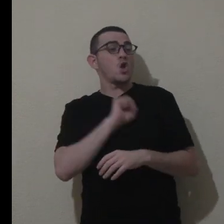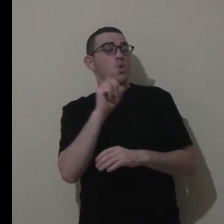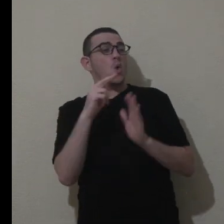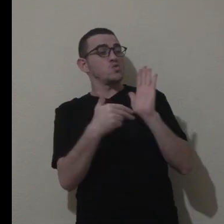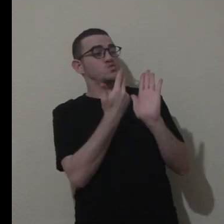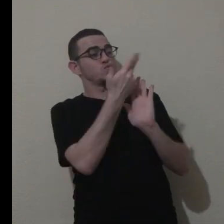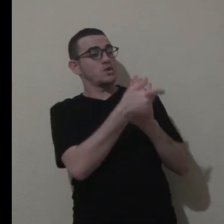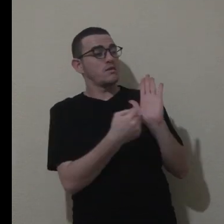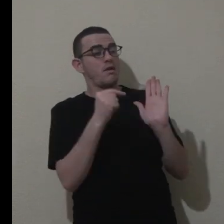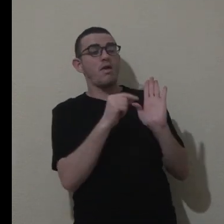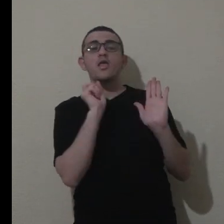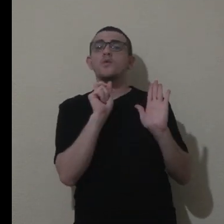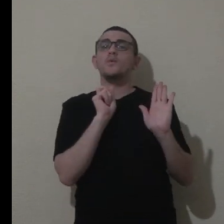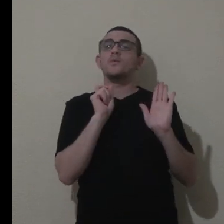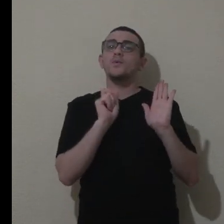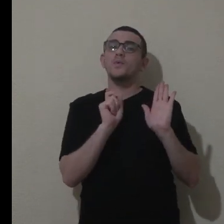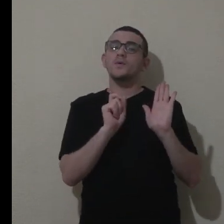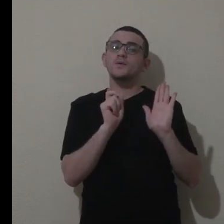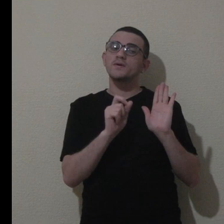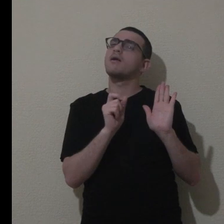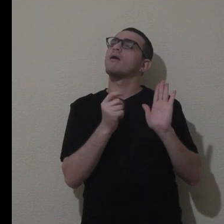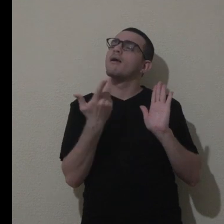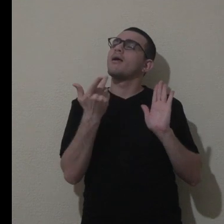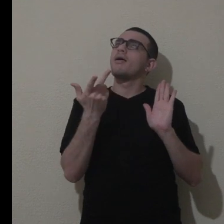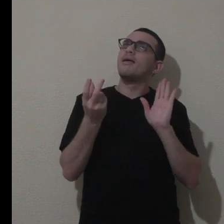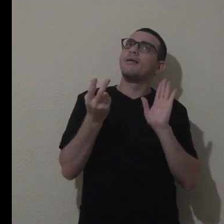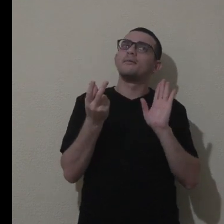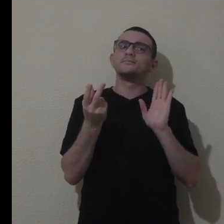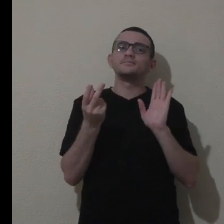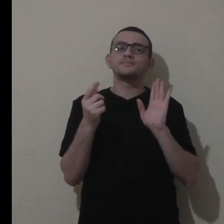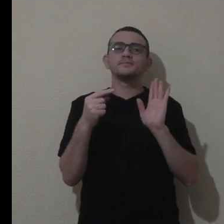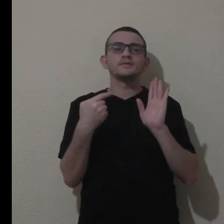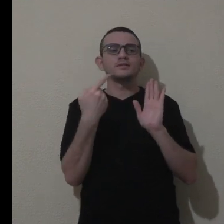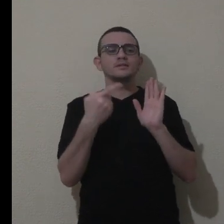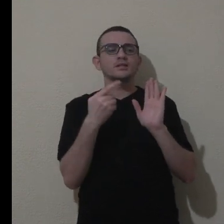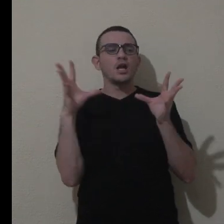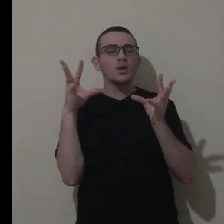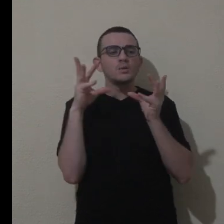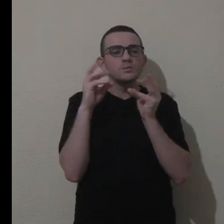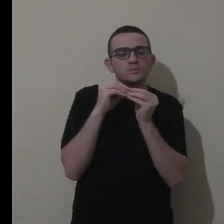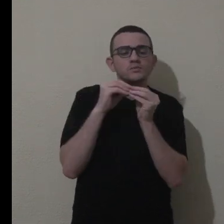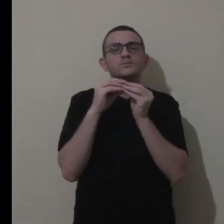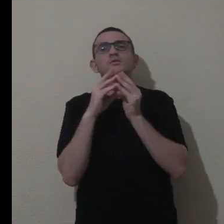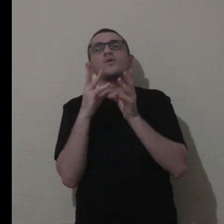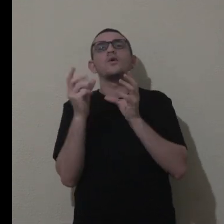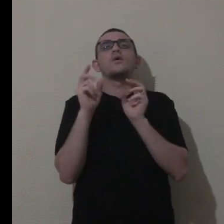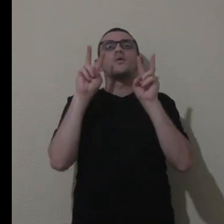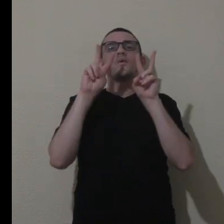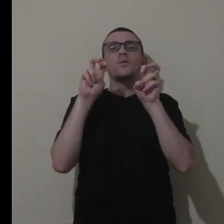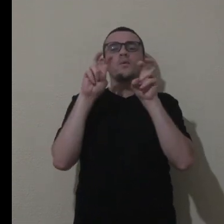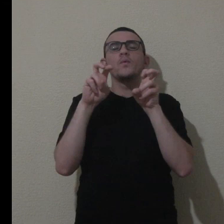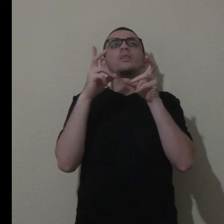Eu gosto desse desenho que ele, de certa maneira, ele sumariza muito